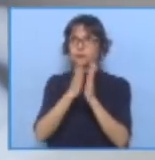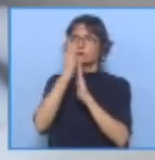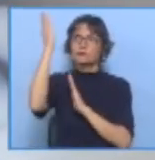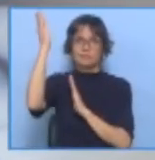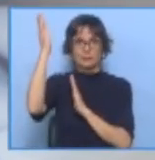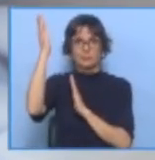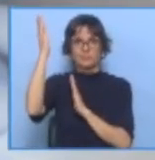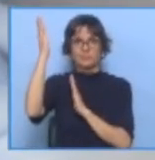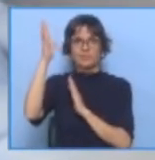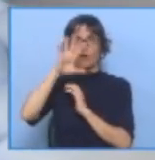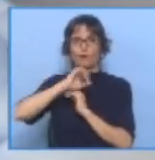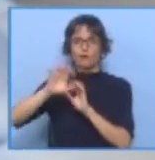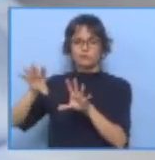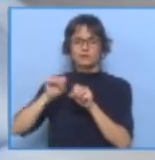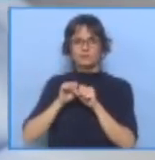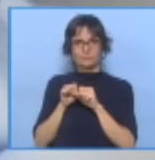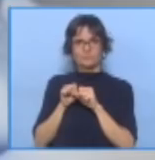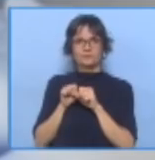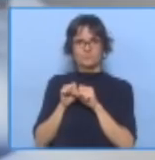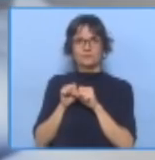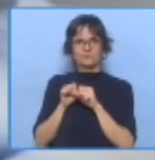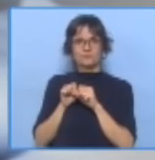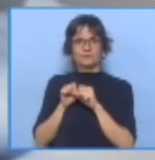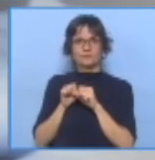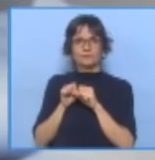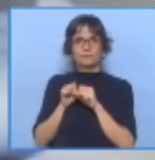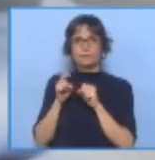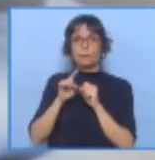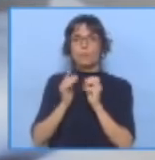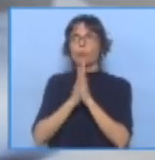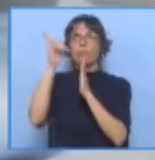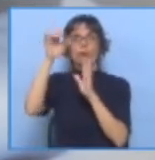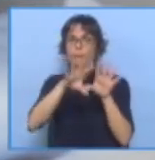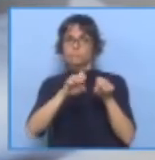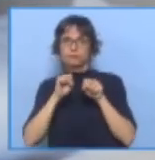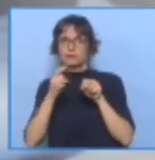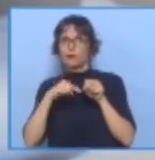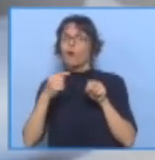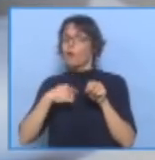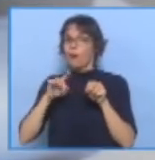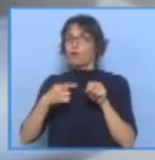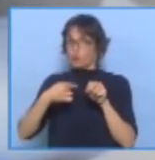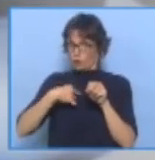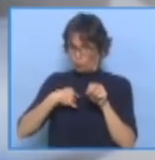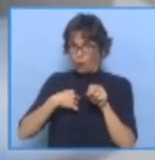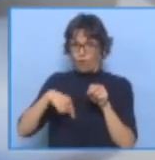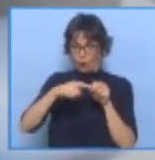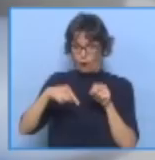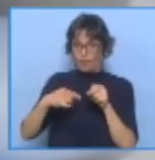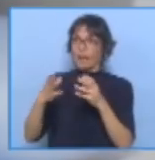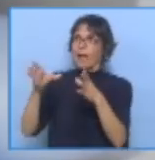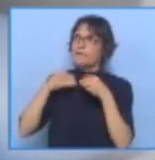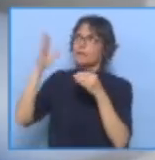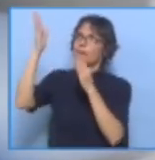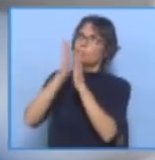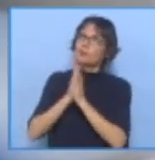adotivos, ou seja, mas quem adota não é o Deus que nos adotou. Somos nós que assumimos Cristo e em Cristo